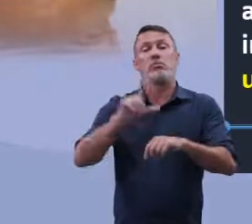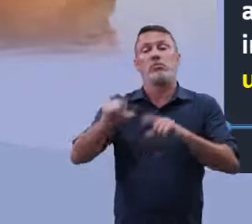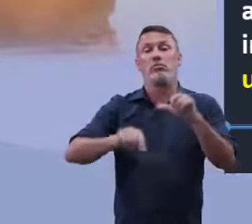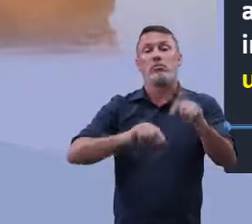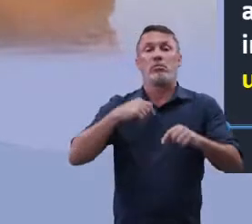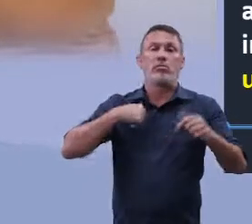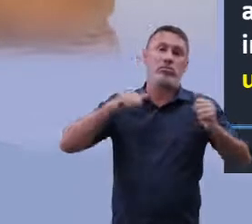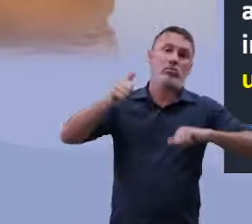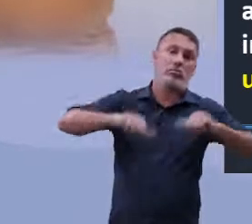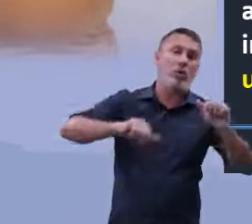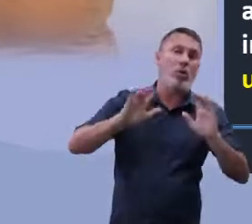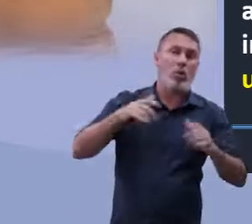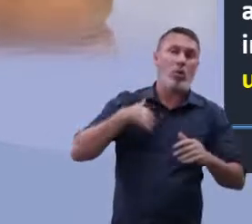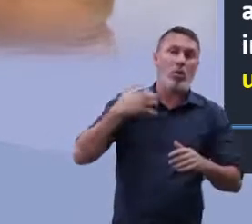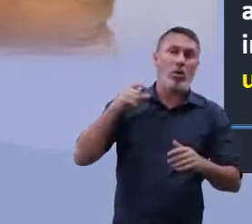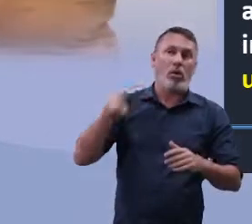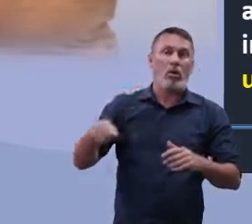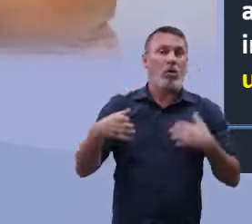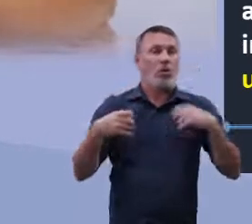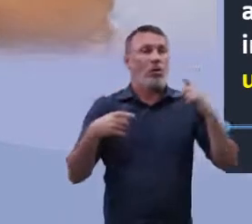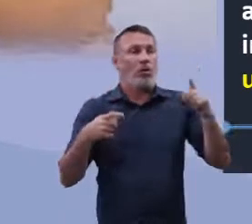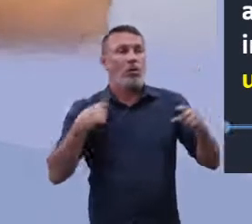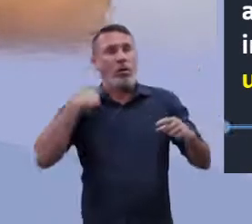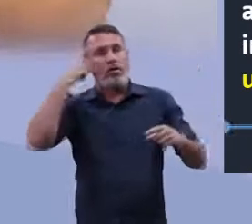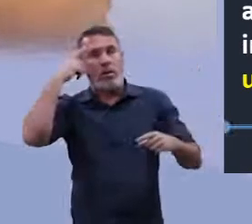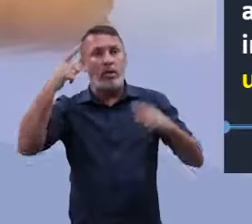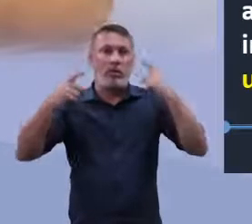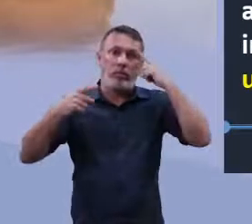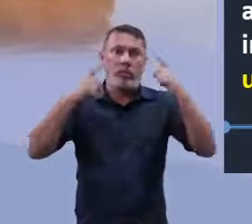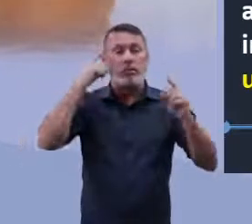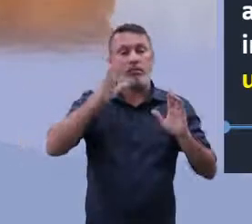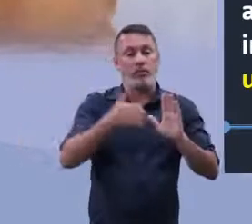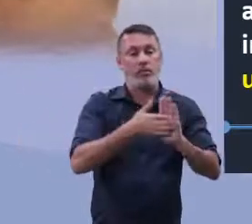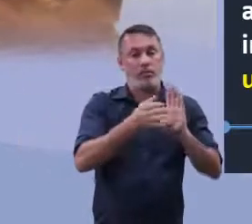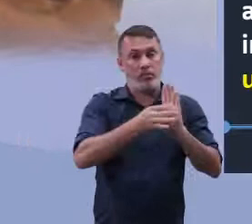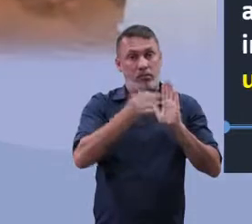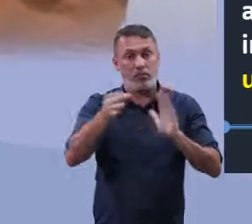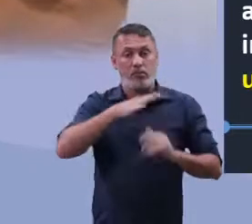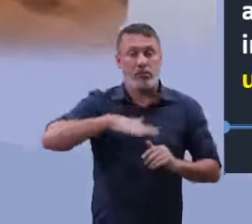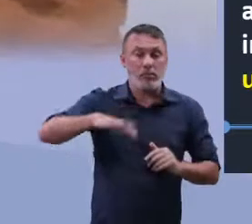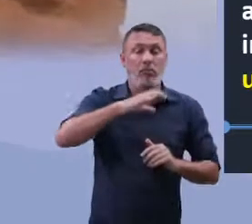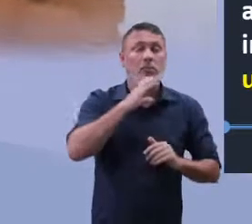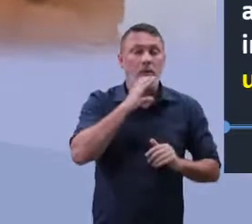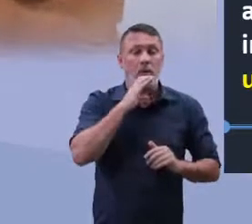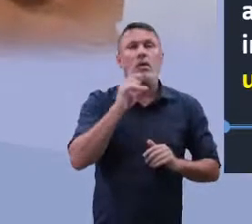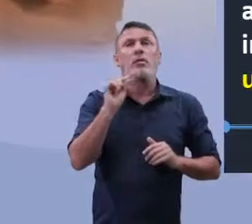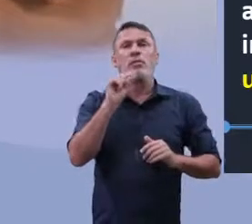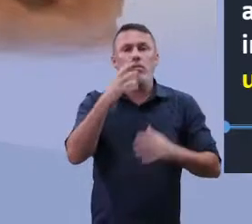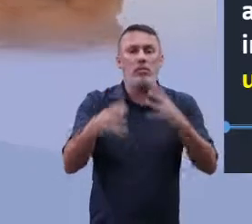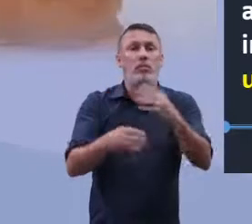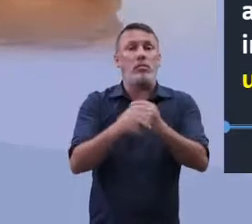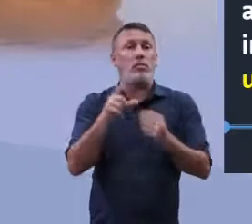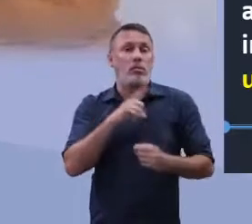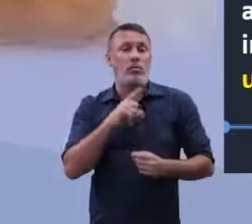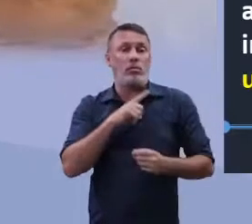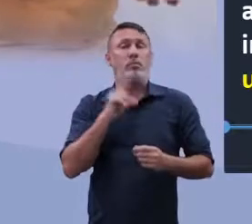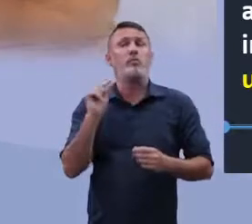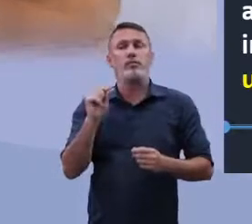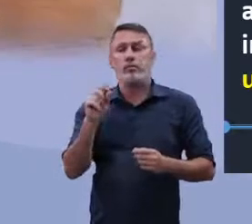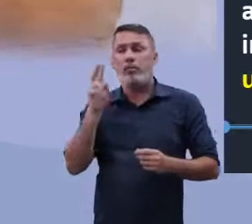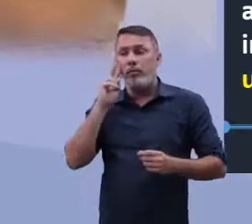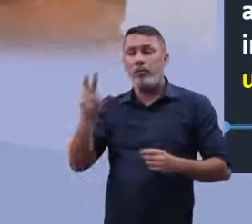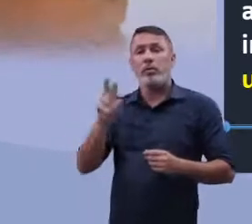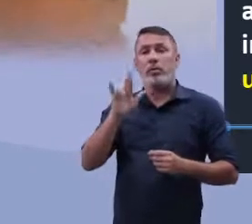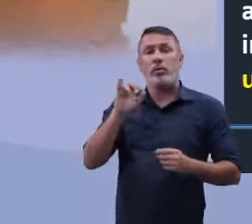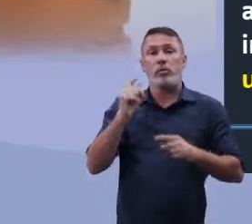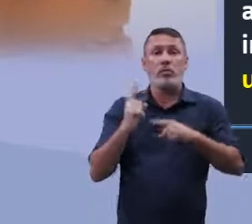meu aluno, analisar, olha, eu vou jogar essa ideia, vou jogar essa outra, e como proposta ali na área do conhecimento, eu posso utilizar